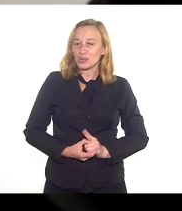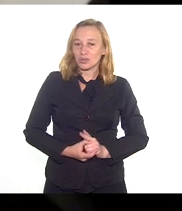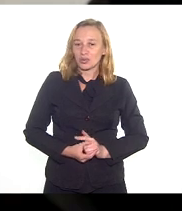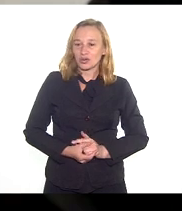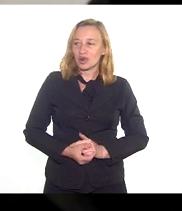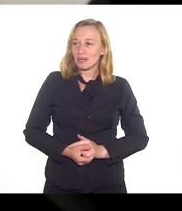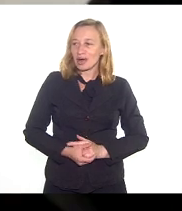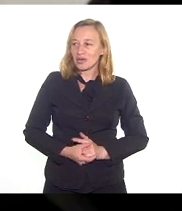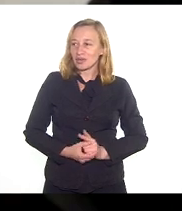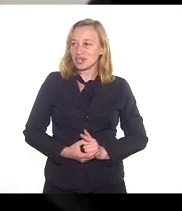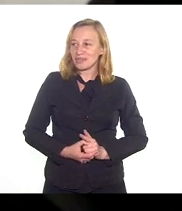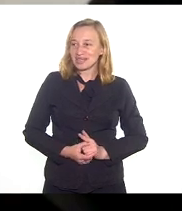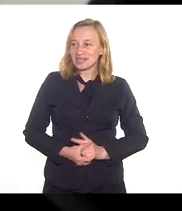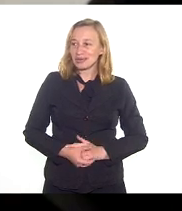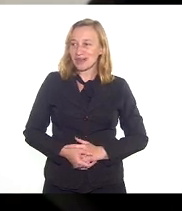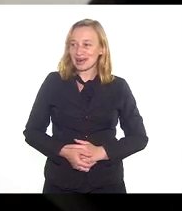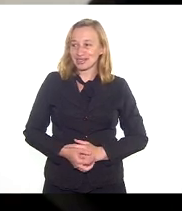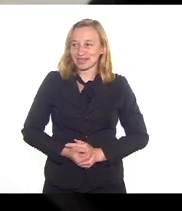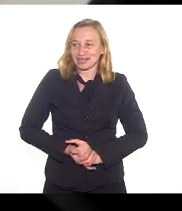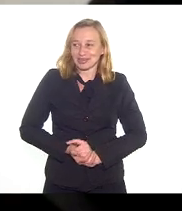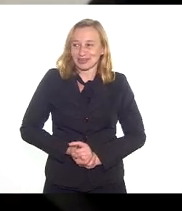mais bonito.